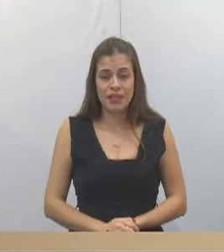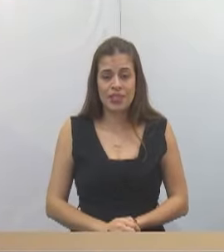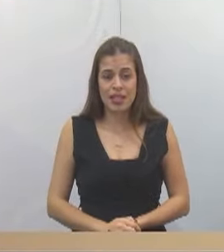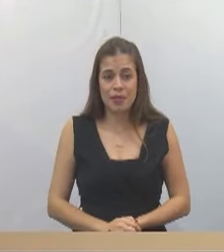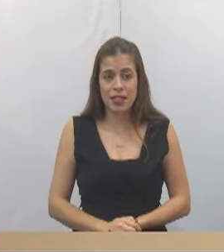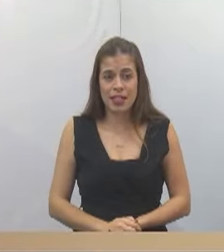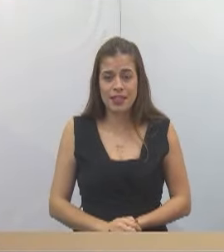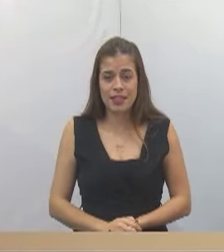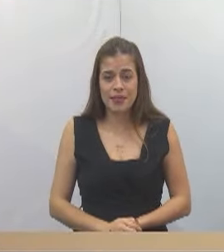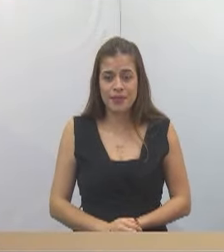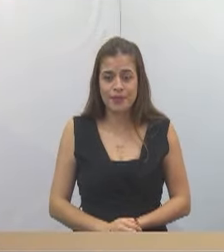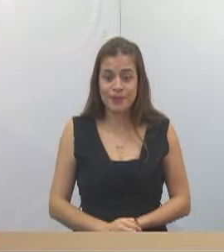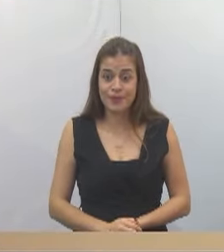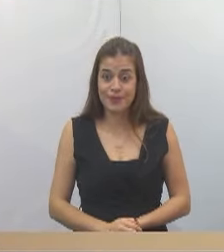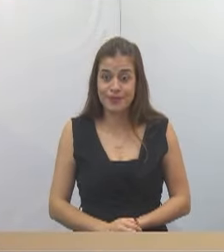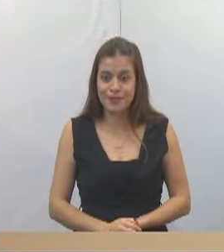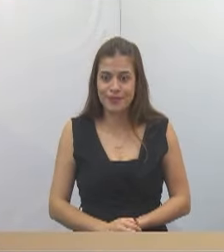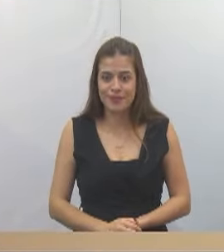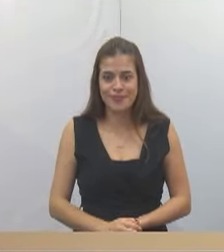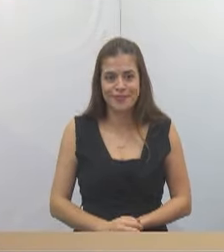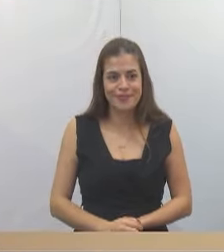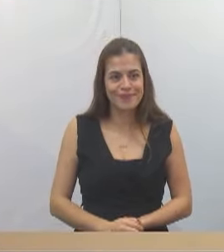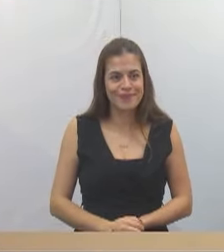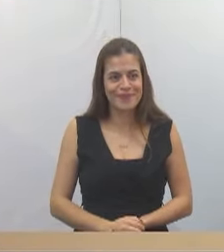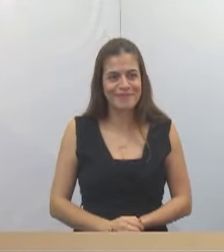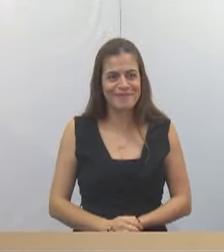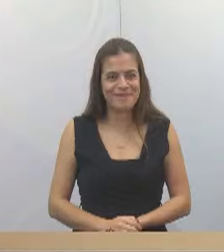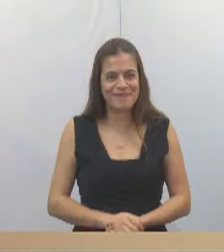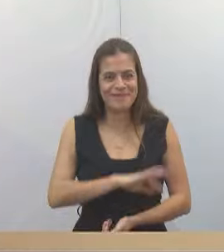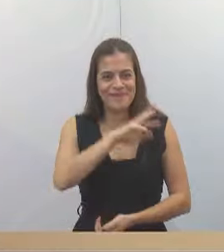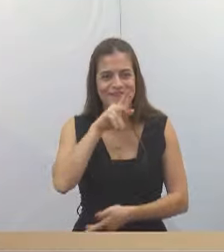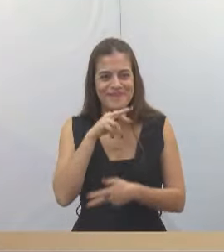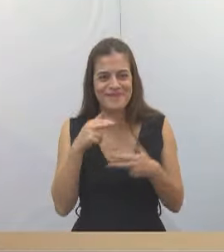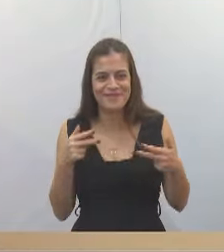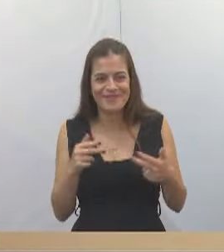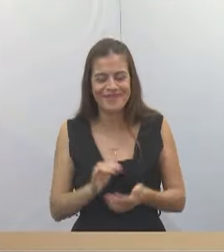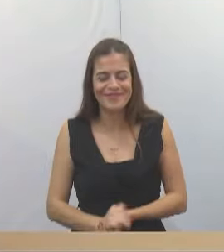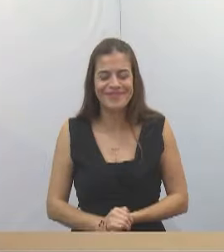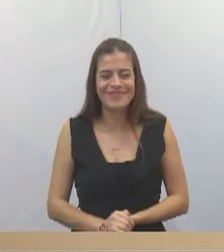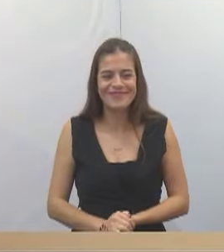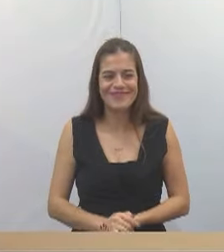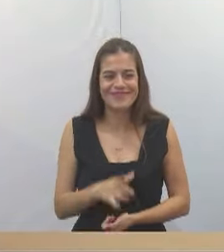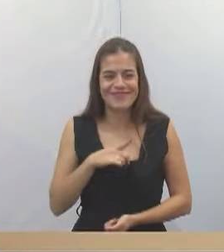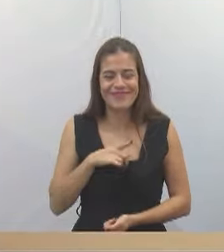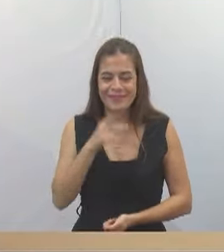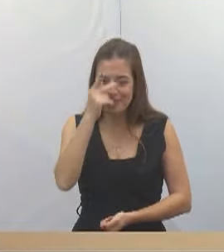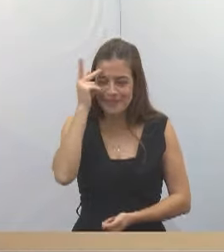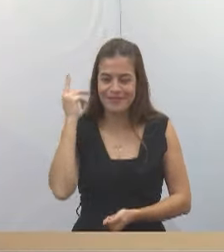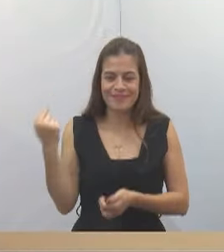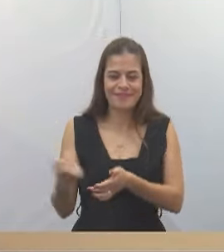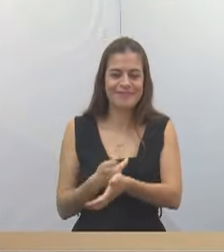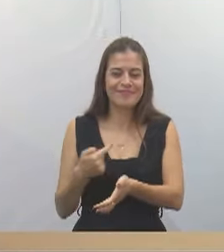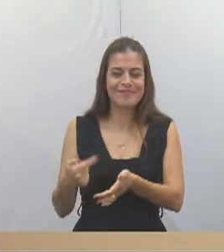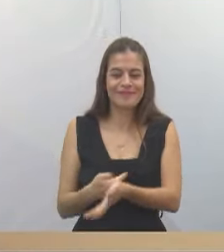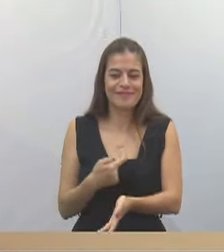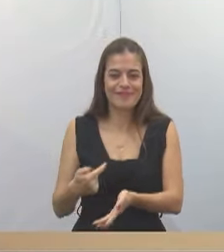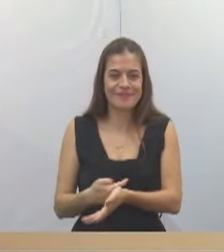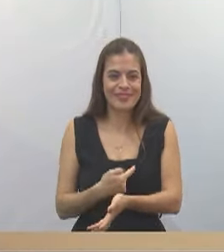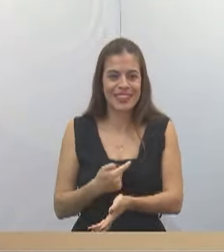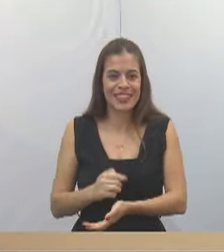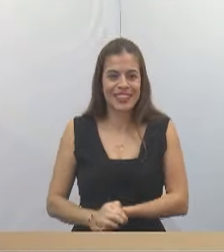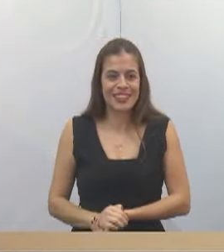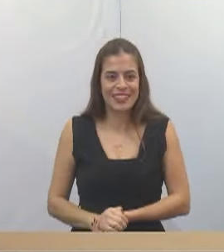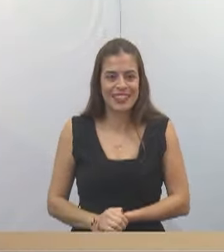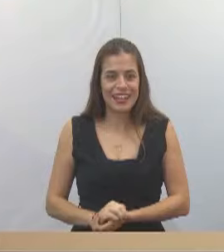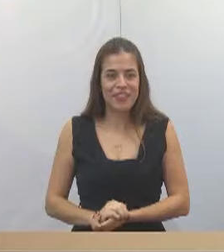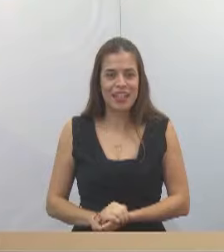Essa é a situação, gente. O animal, o tema aqui, porque tem pessoas que estão nos questionando, vereador. Poxa, então não posso